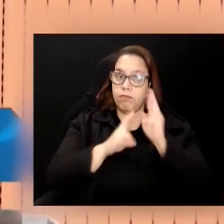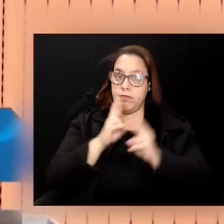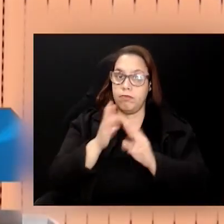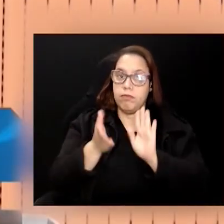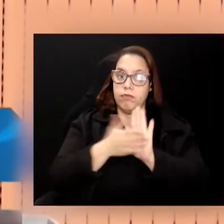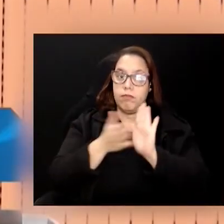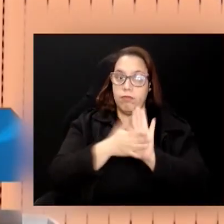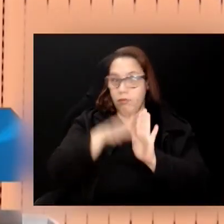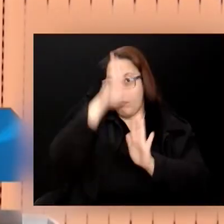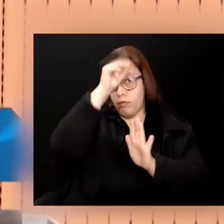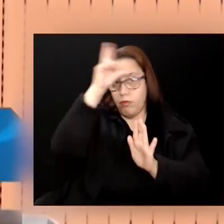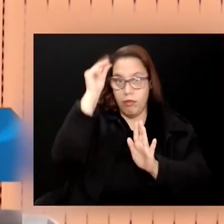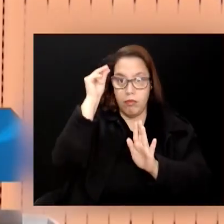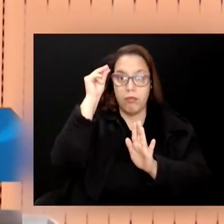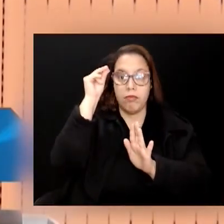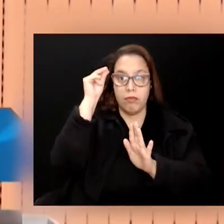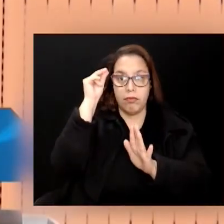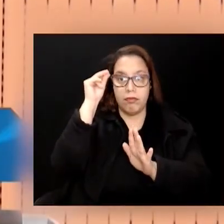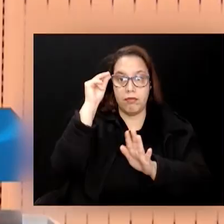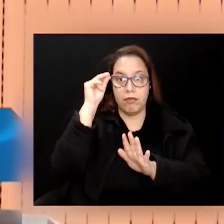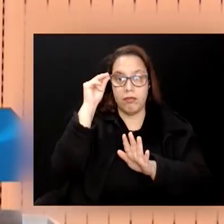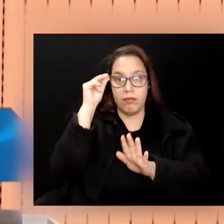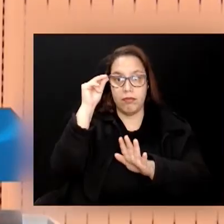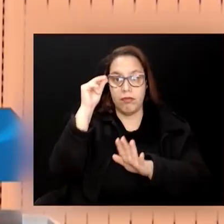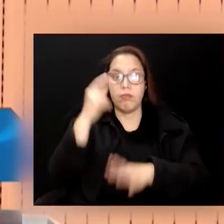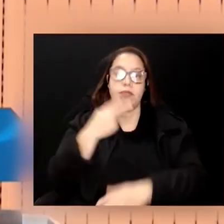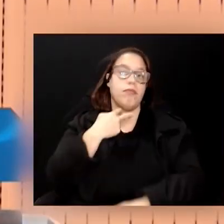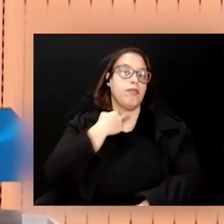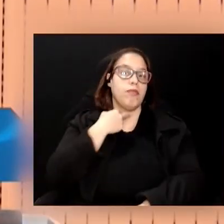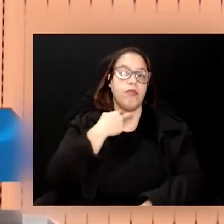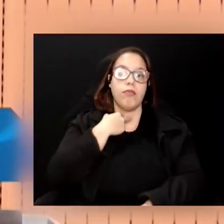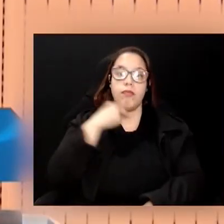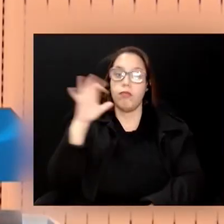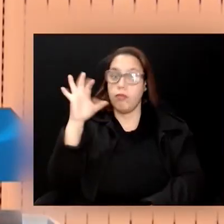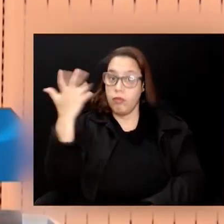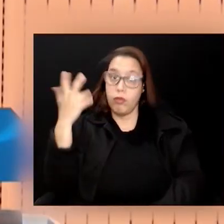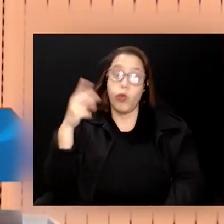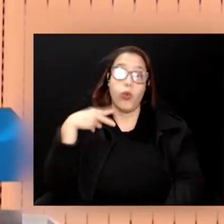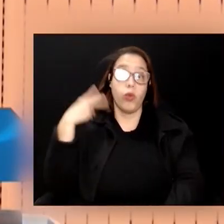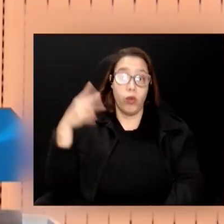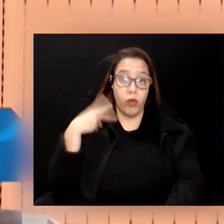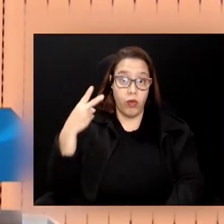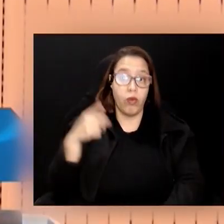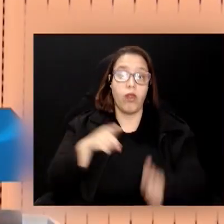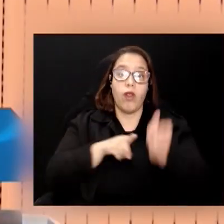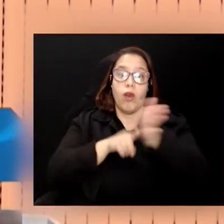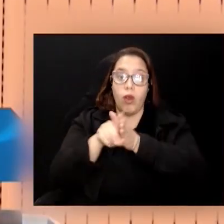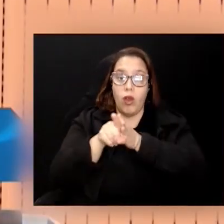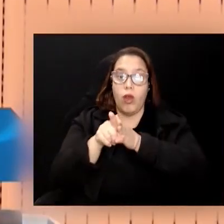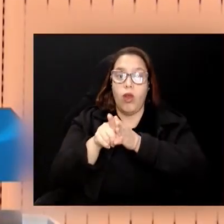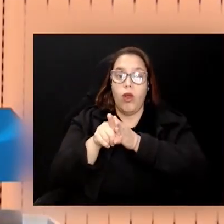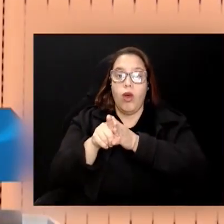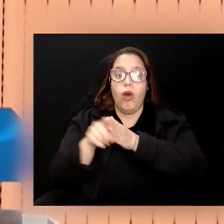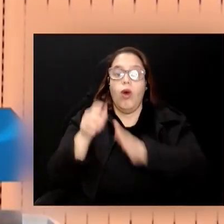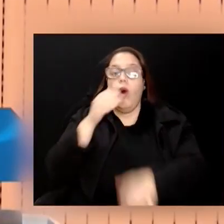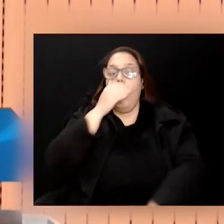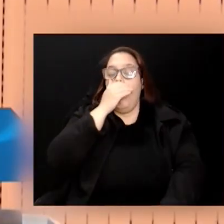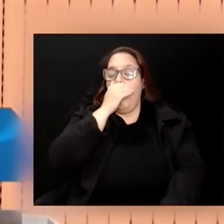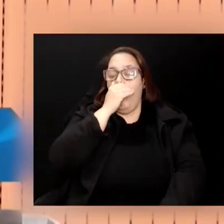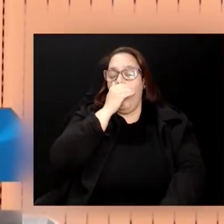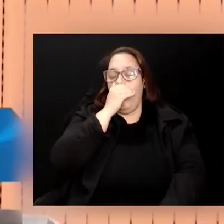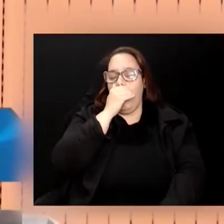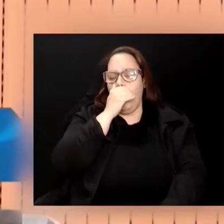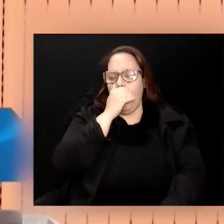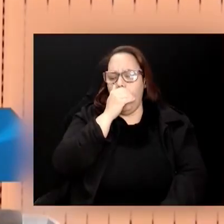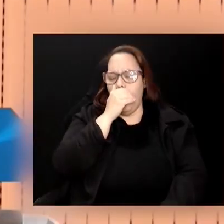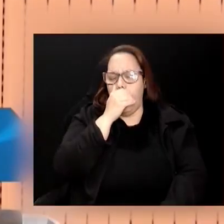municipal, e isso não pode acontecer quando o vereador faz a pergunta, faz um requerimento de informações ao prefeito municipal, ele